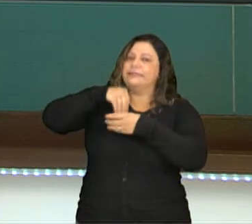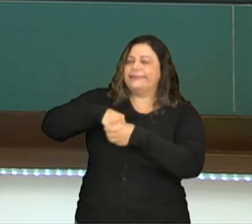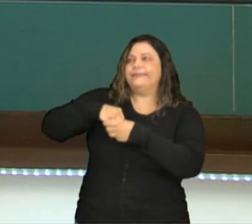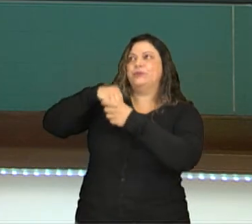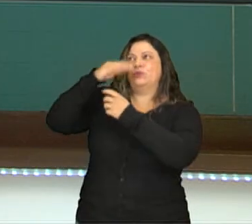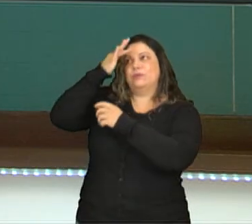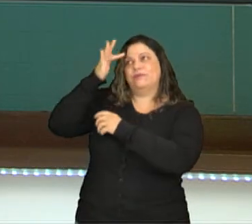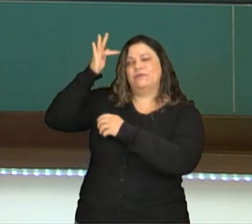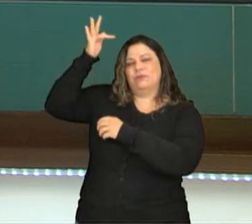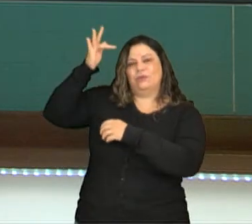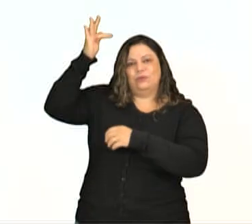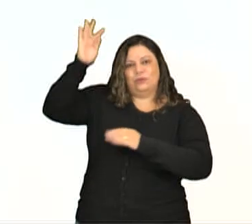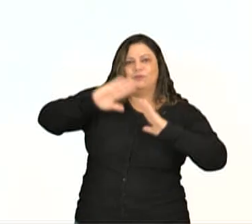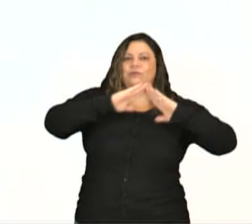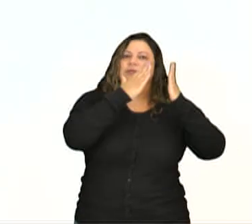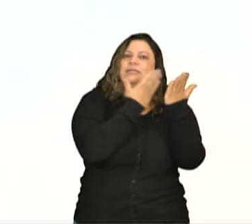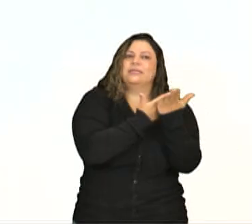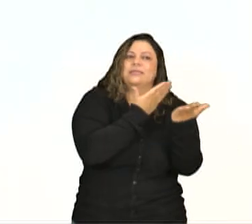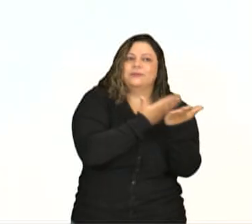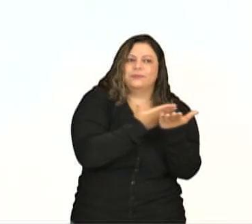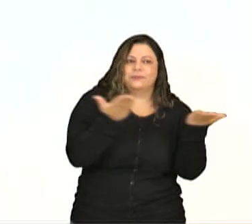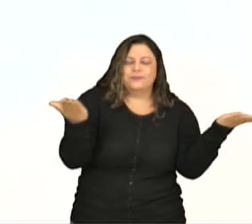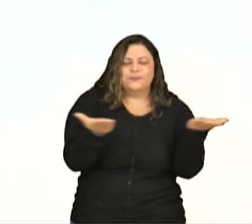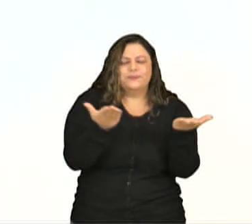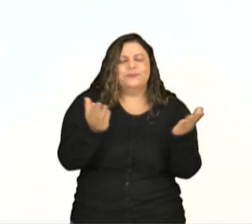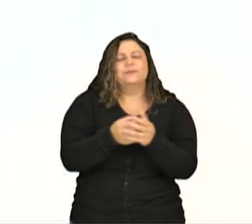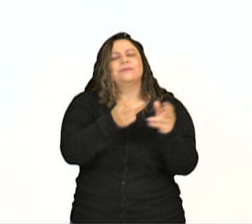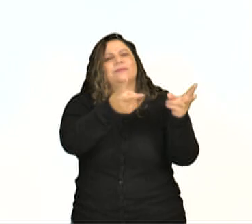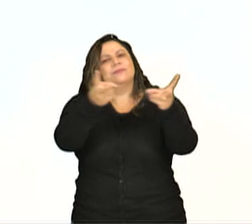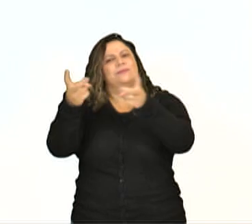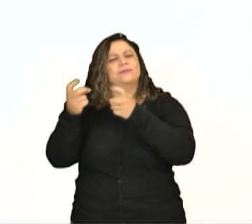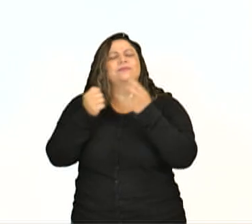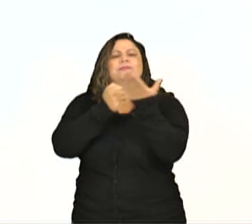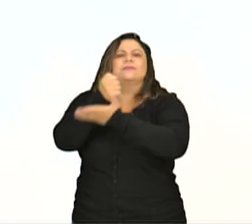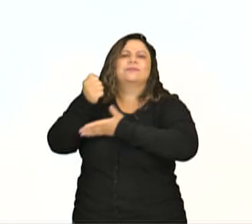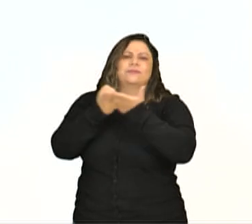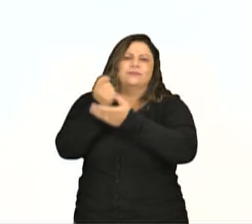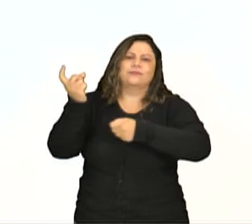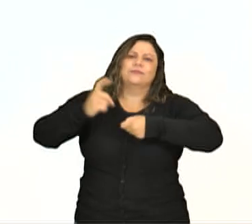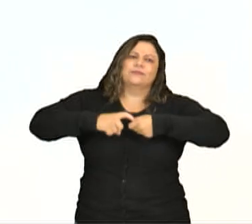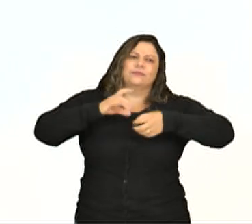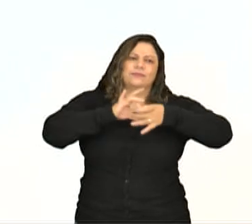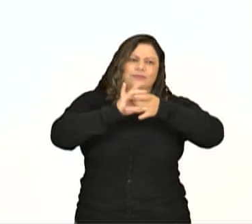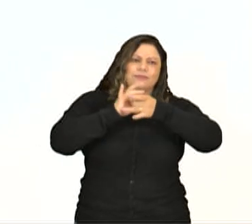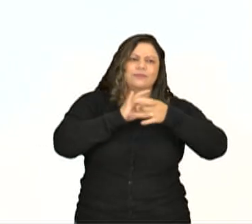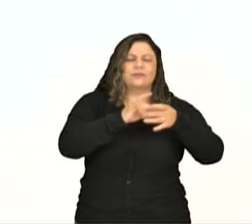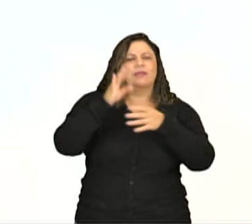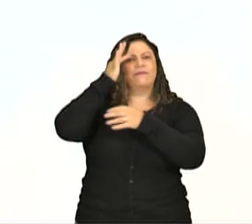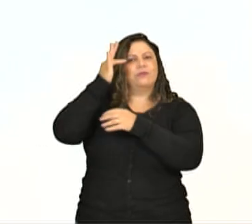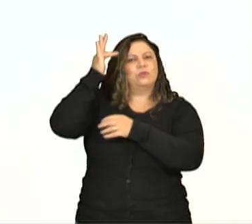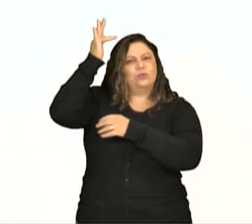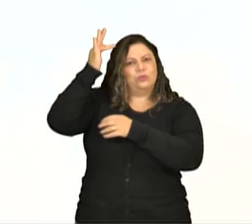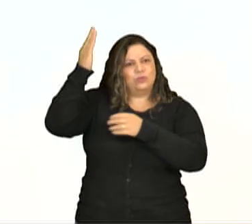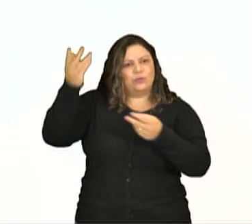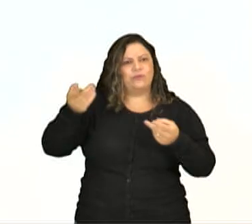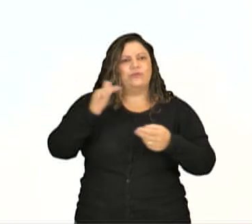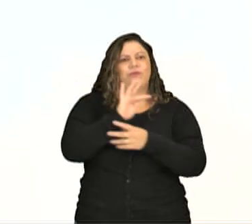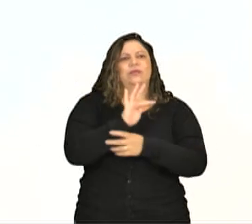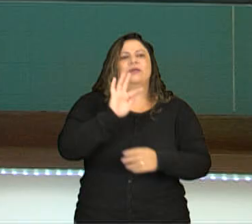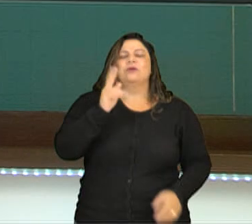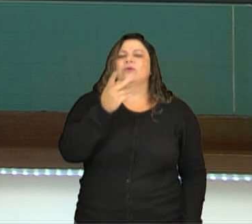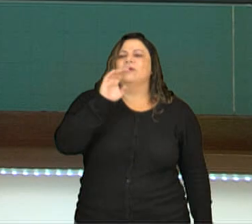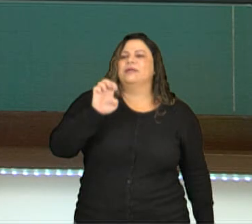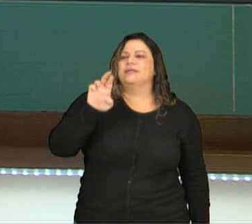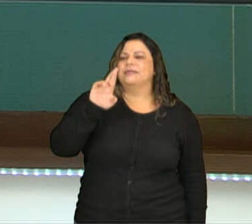escolástica. Então, o que nós vimos hoje? Basicamente isso, né? A vinculação da filosofia com as heresias, a influência de